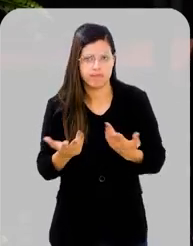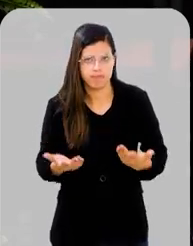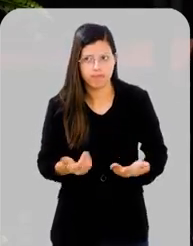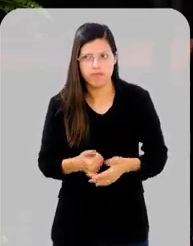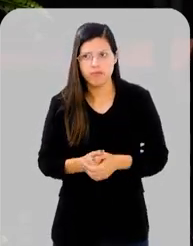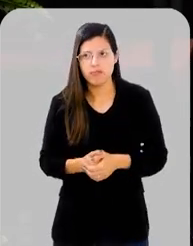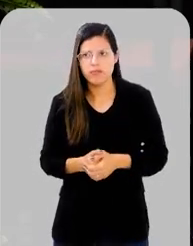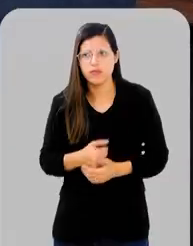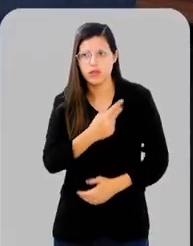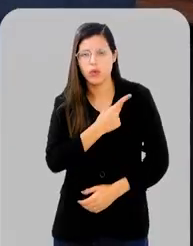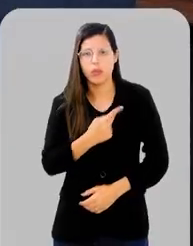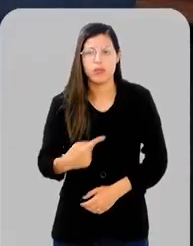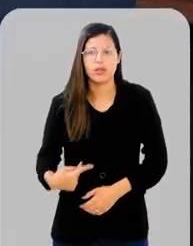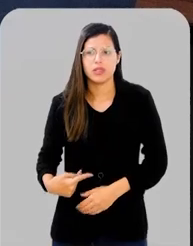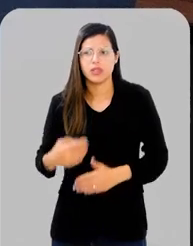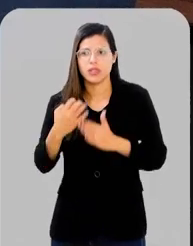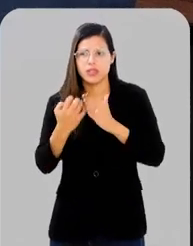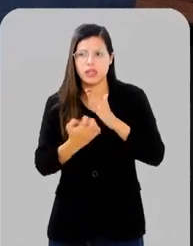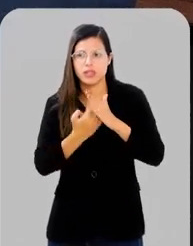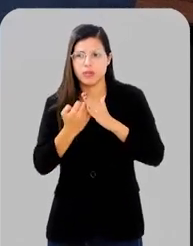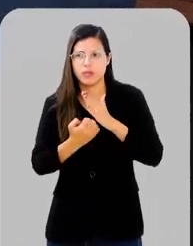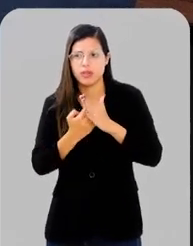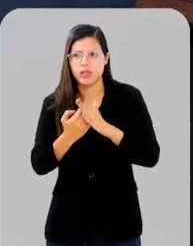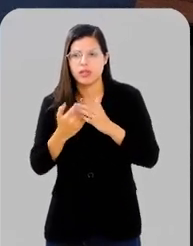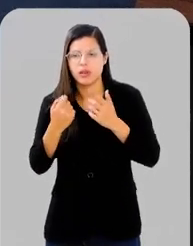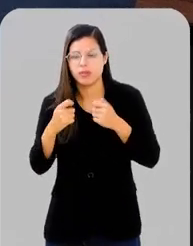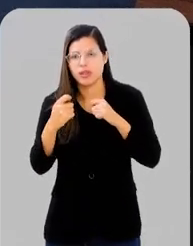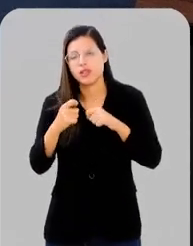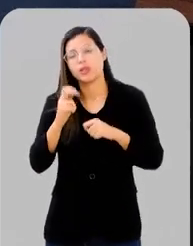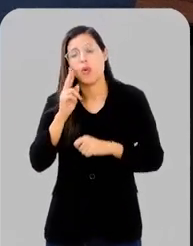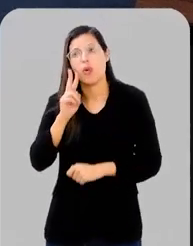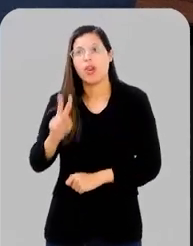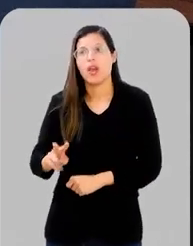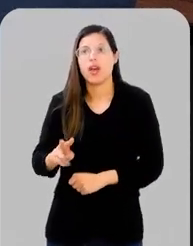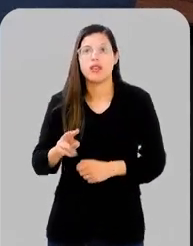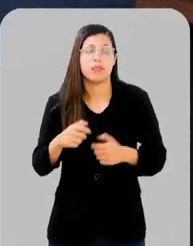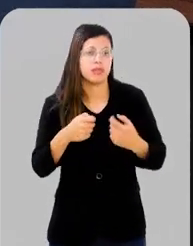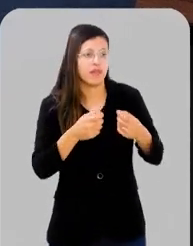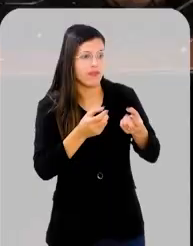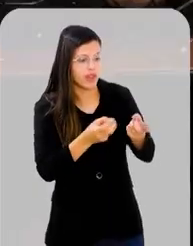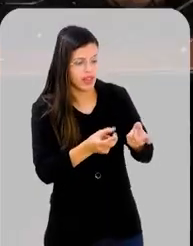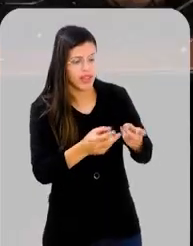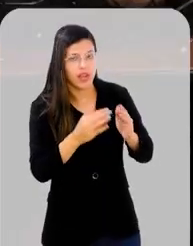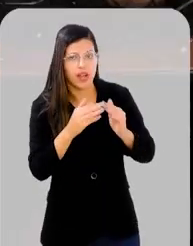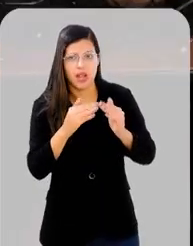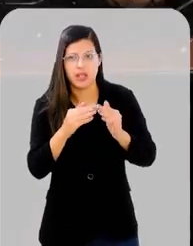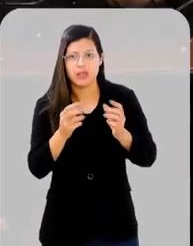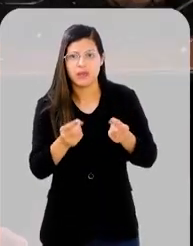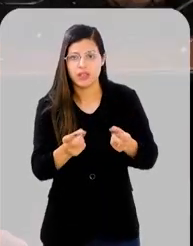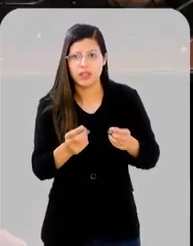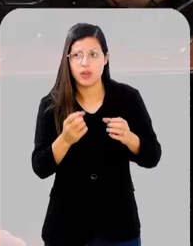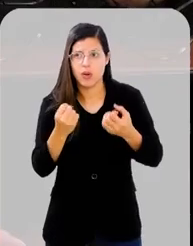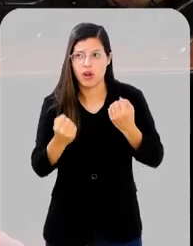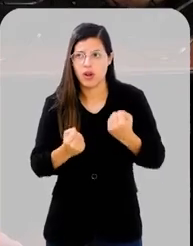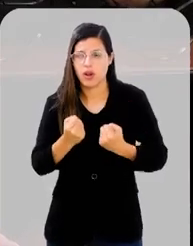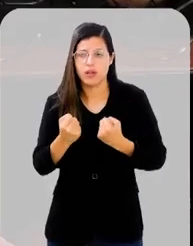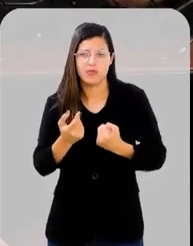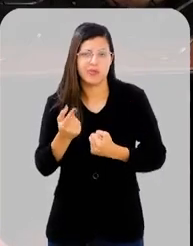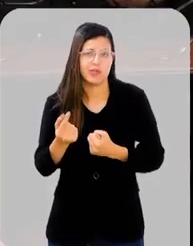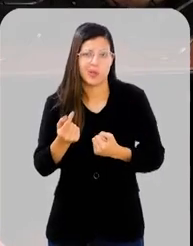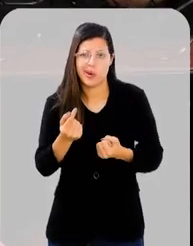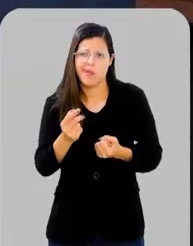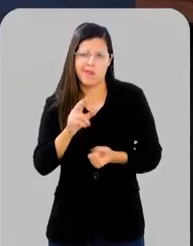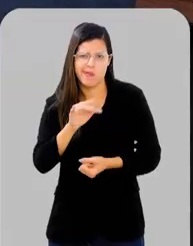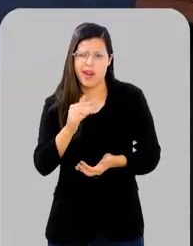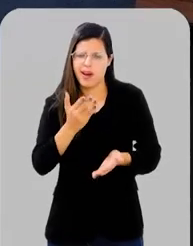aí um presidente de empresa Lu tem que ver isso vender a única casa que tem o único carro que tem que não vai adiantar porque esse dinheiro vai acabar